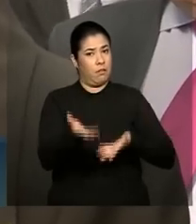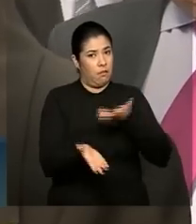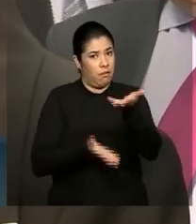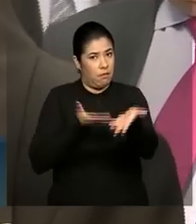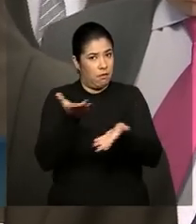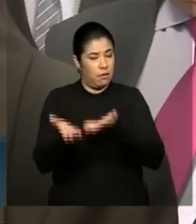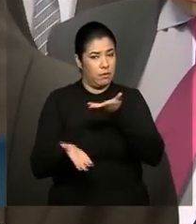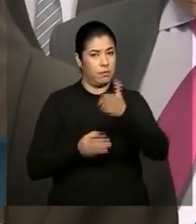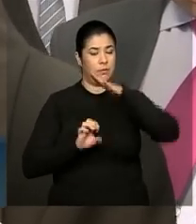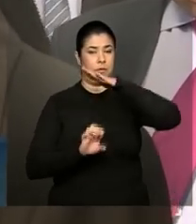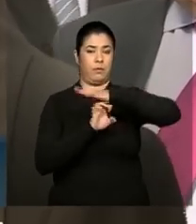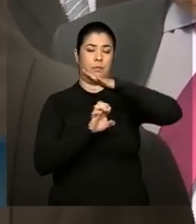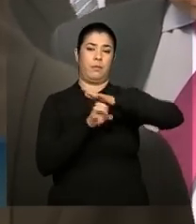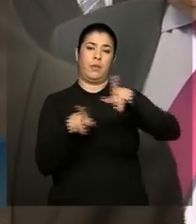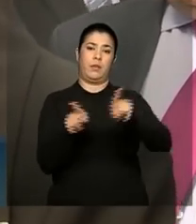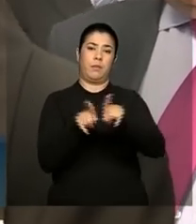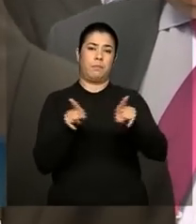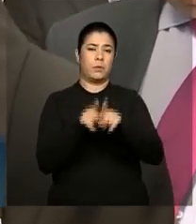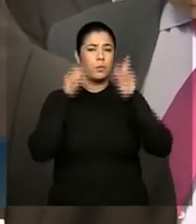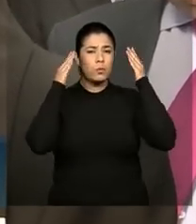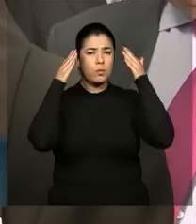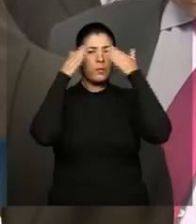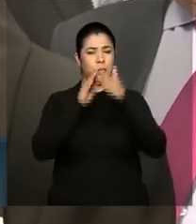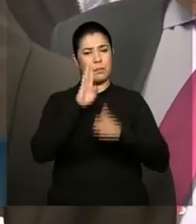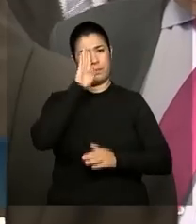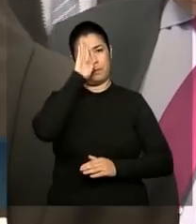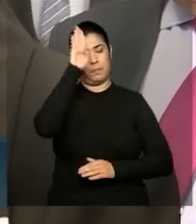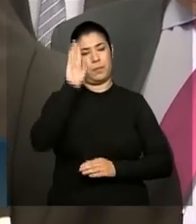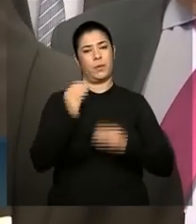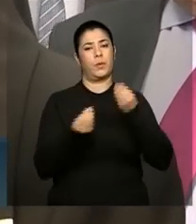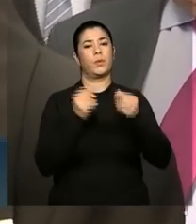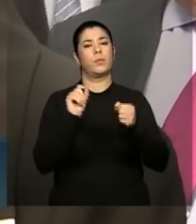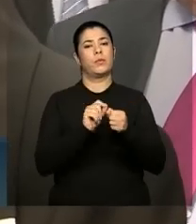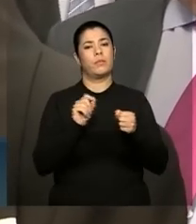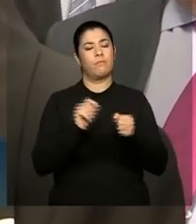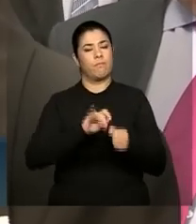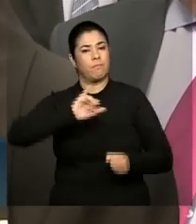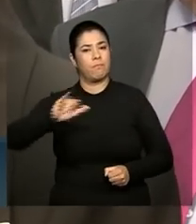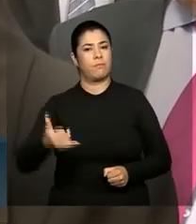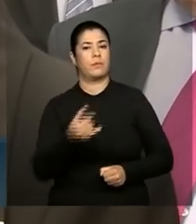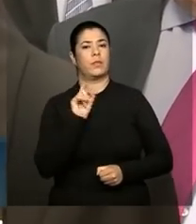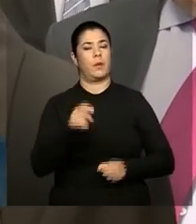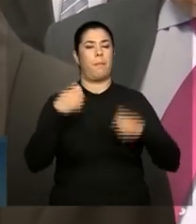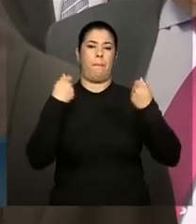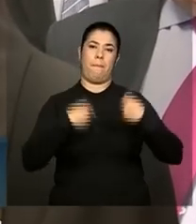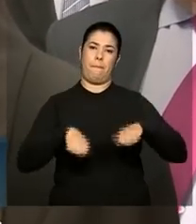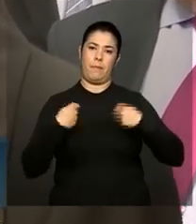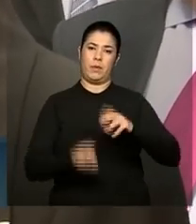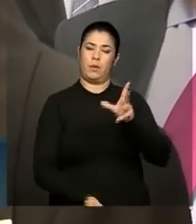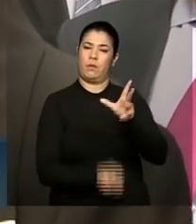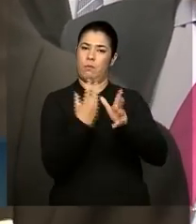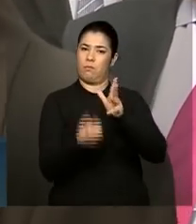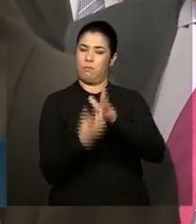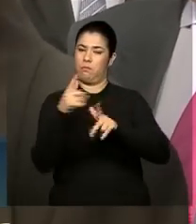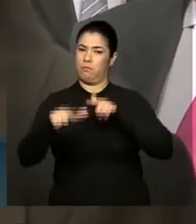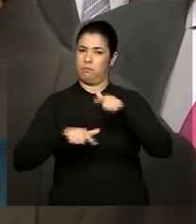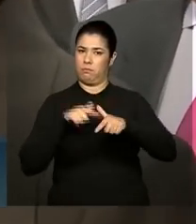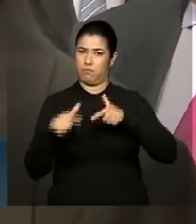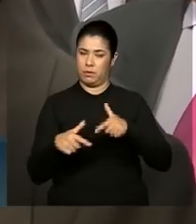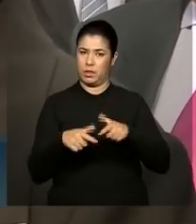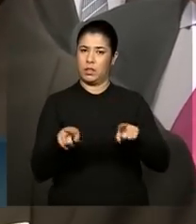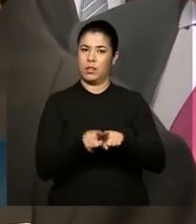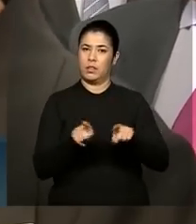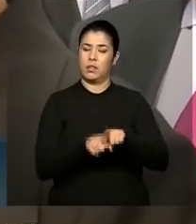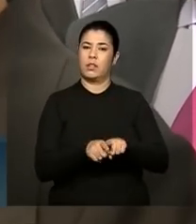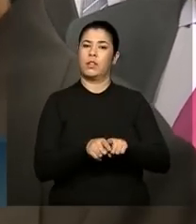empresas tentando, principalmente, considerar que é necessário criar emprego e